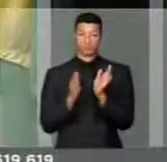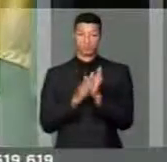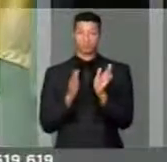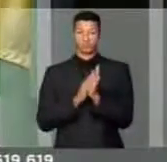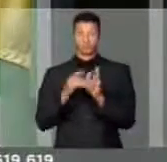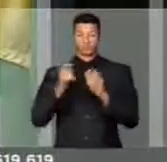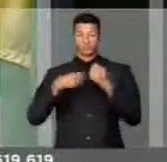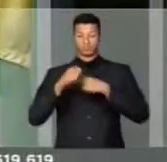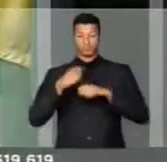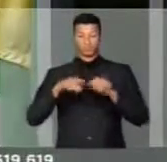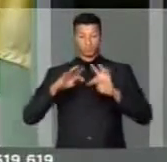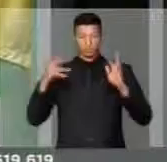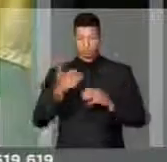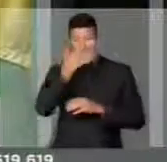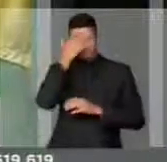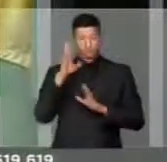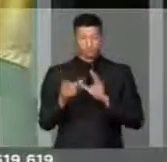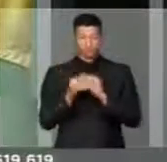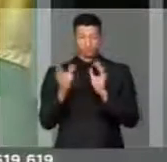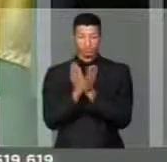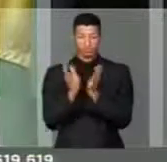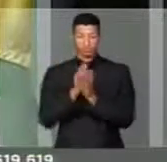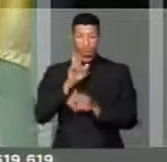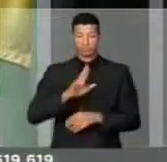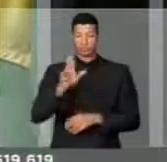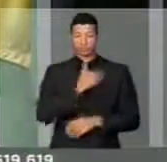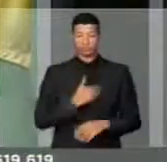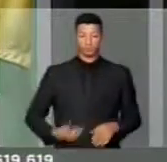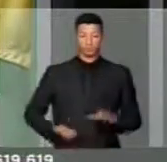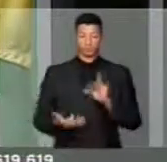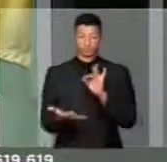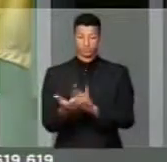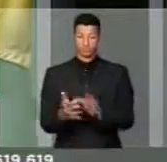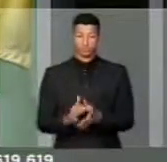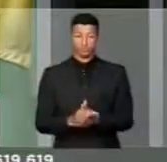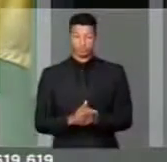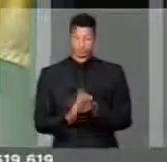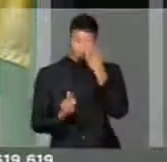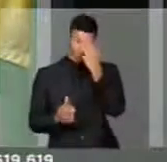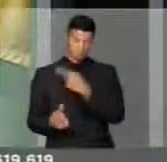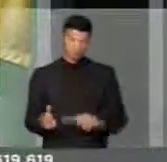administradores, a todo mundo que faz parte do grupo Utilidade Pública Original. Muito obrigado, presidente.